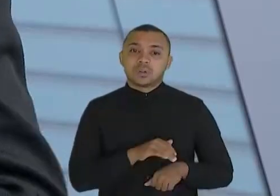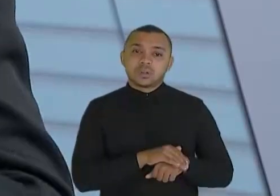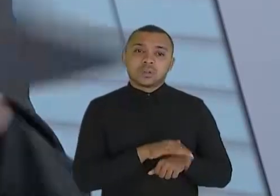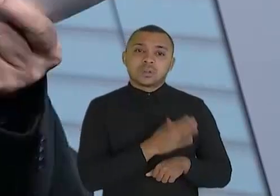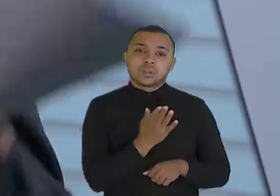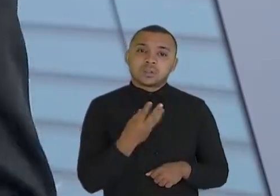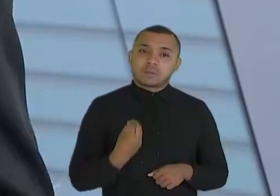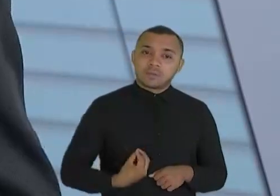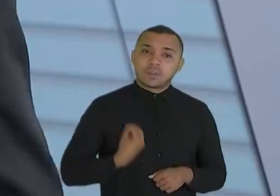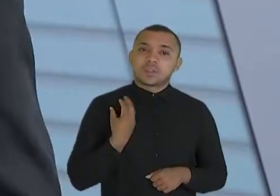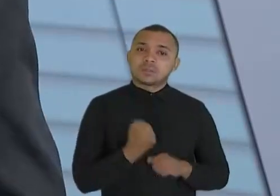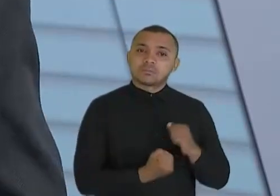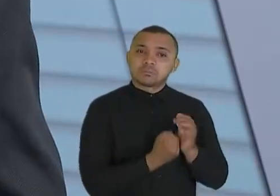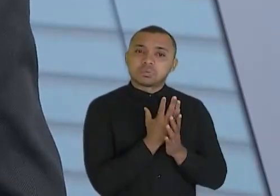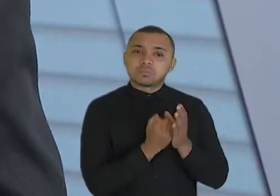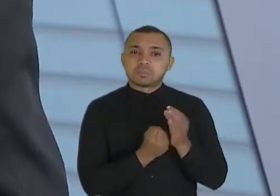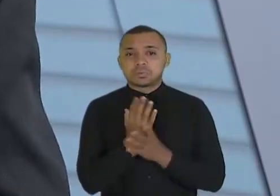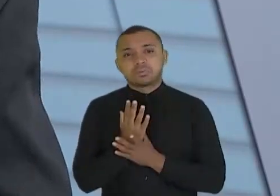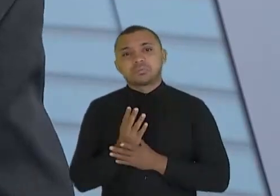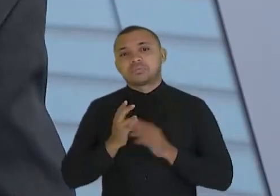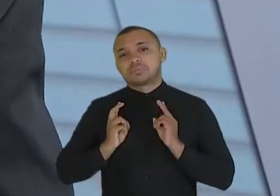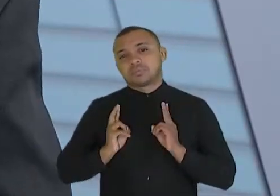e a vida segue.